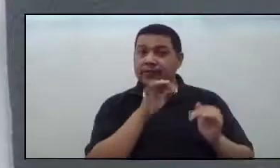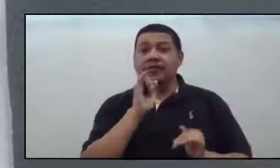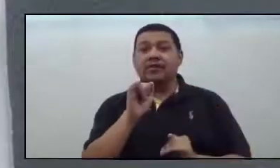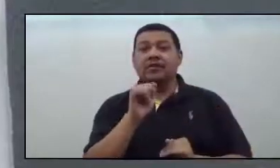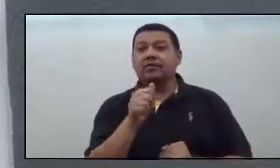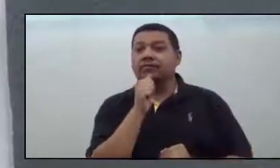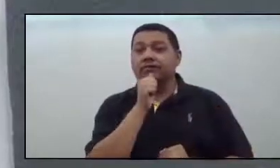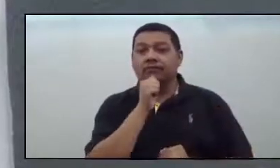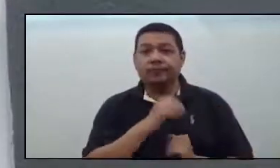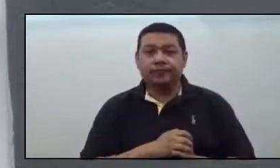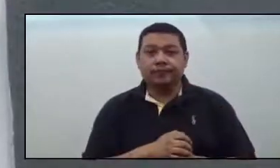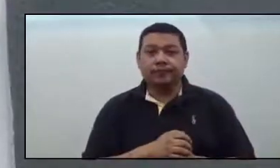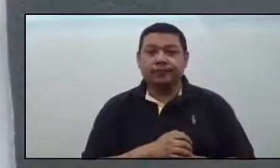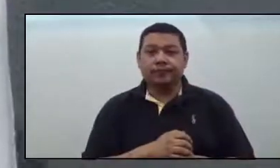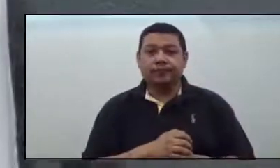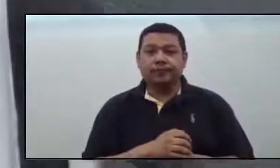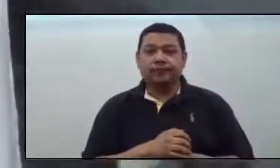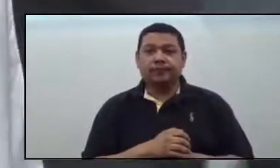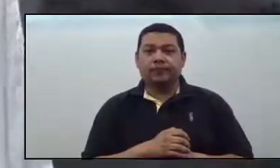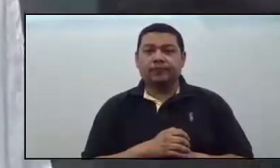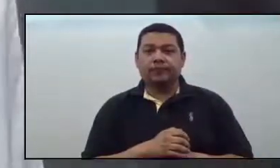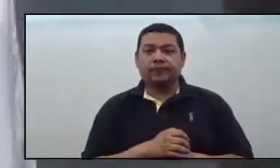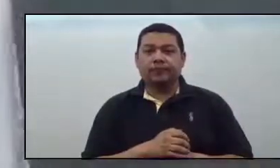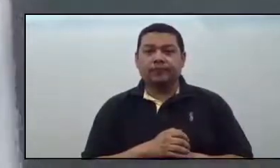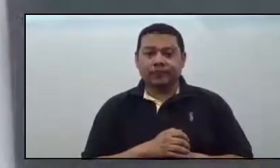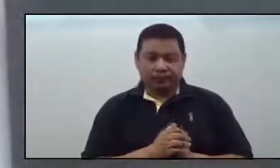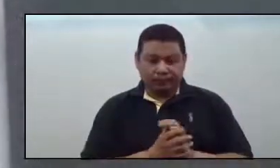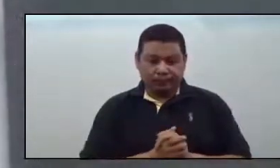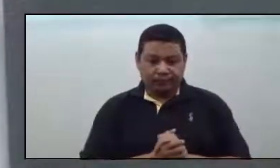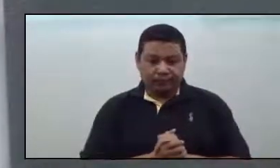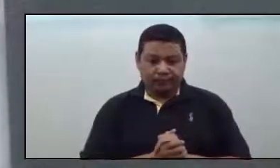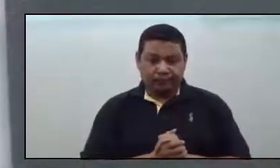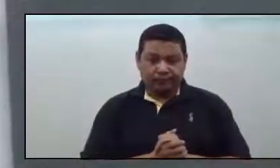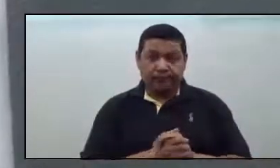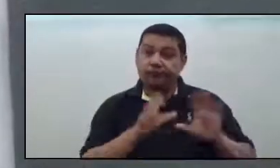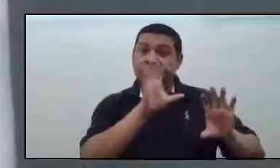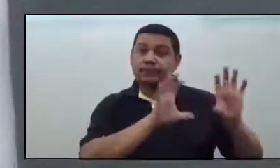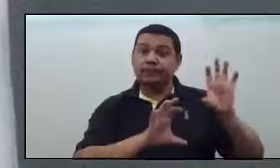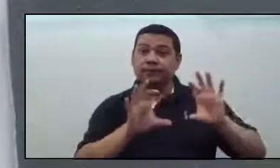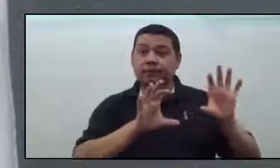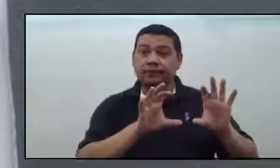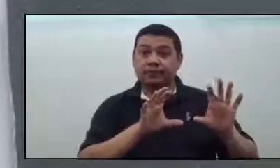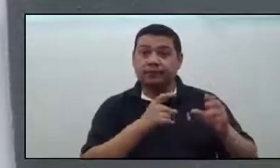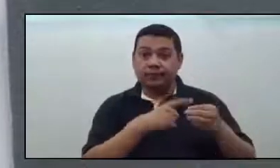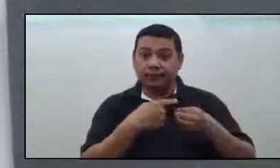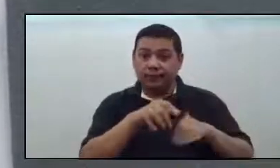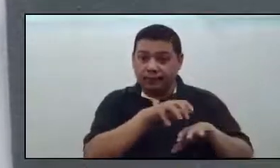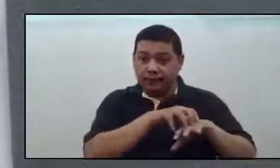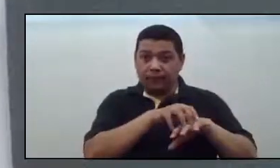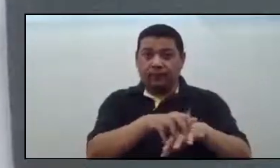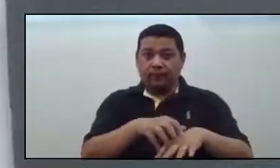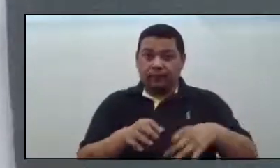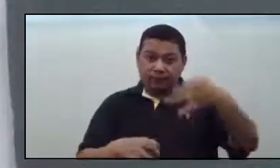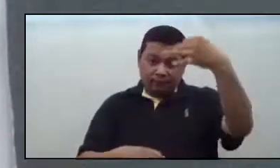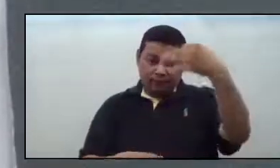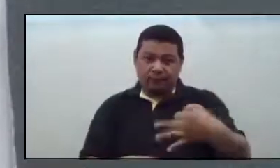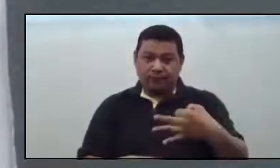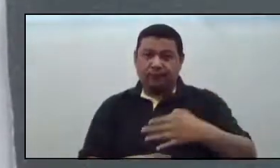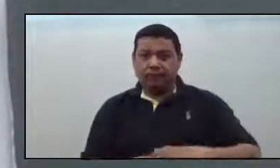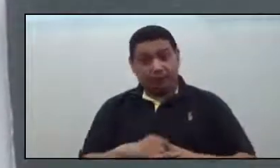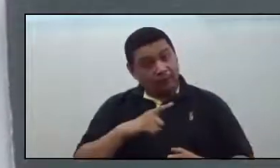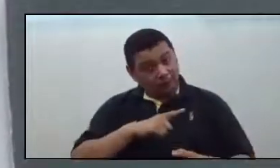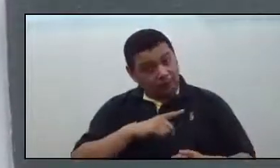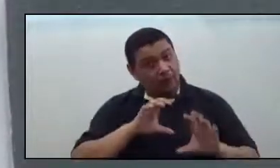não temos ainda o sistema municipal de turismo consolidado. Já temos o